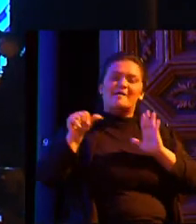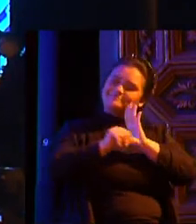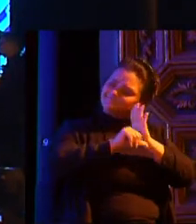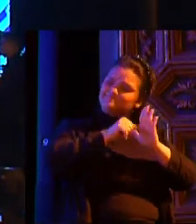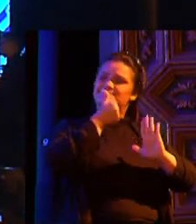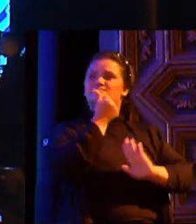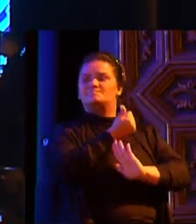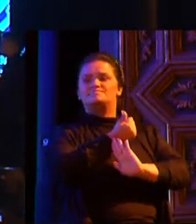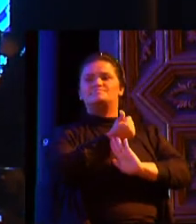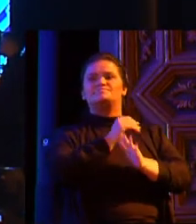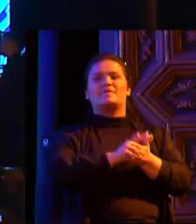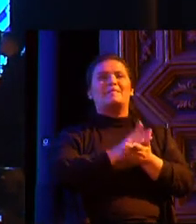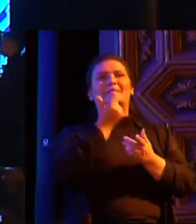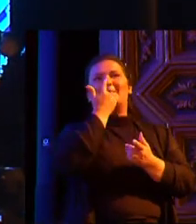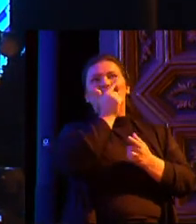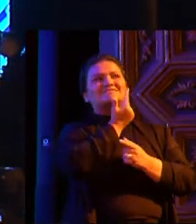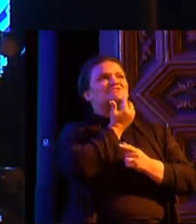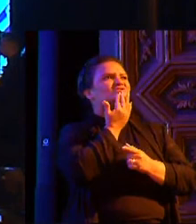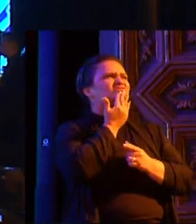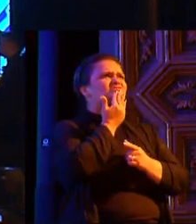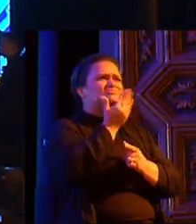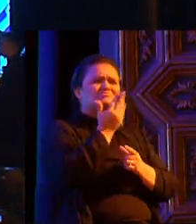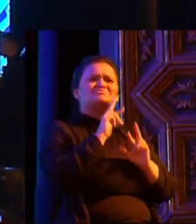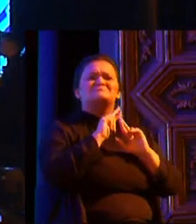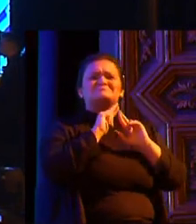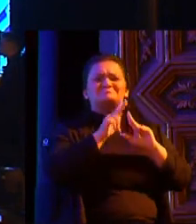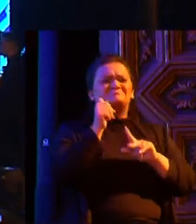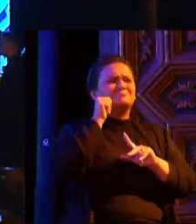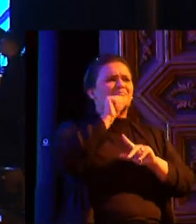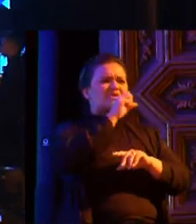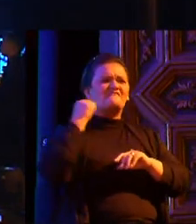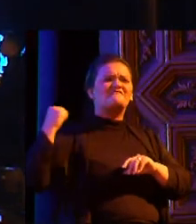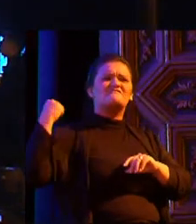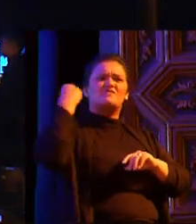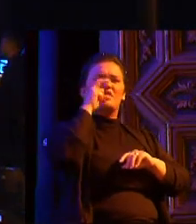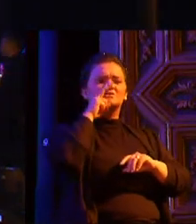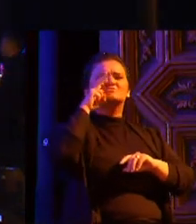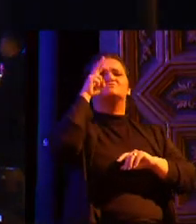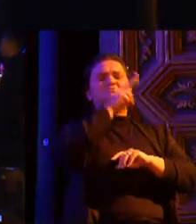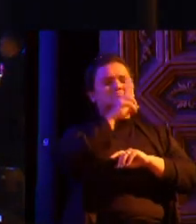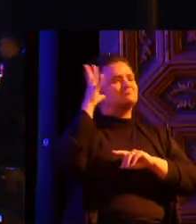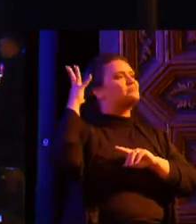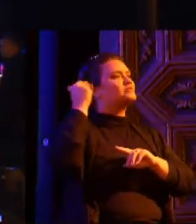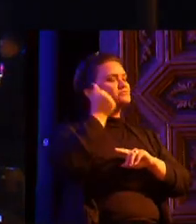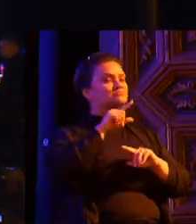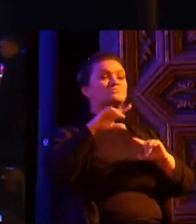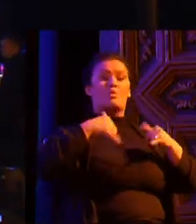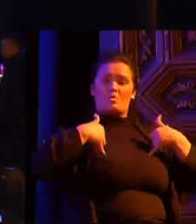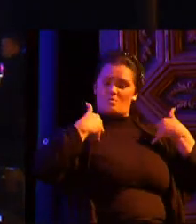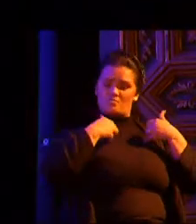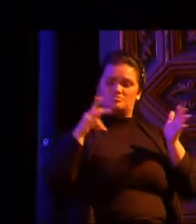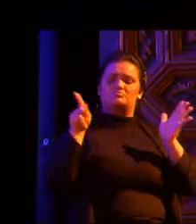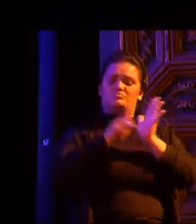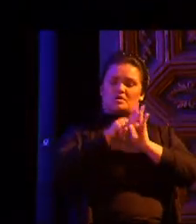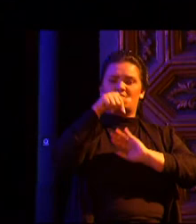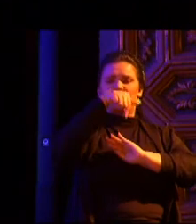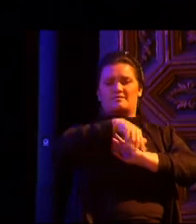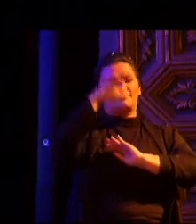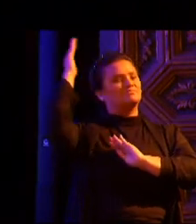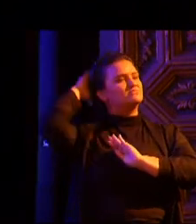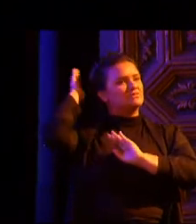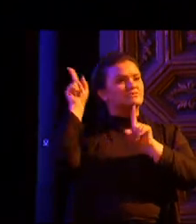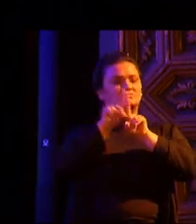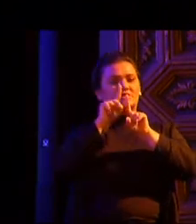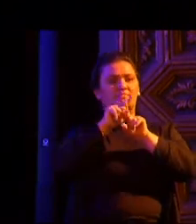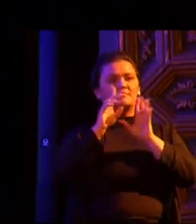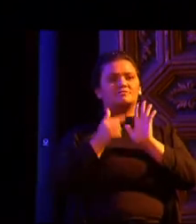Um ponto fora da curva, uma mulher empoderada e multiartista que nos orgulha e coloca a música amazônica em destaque e